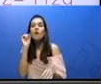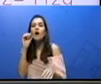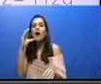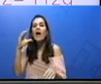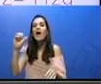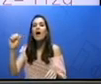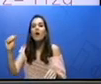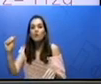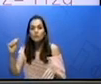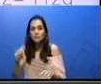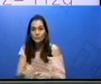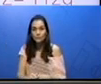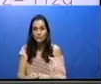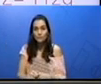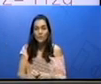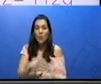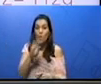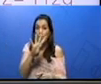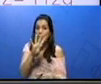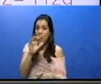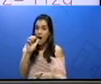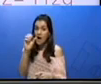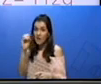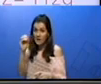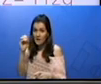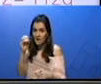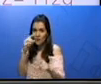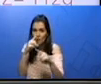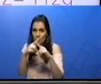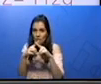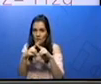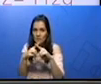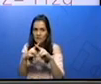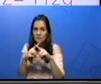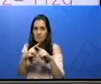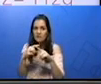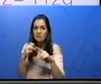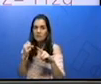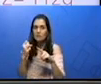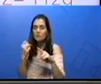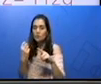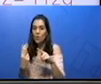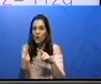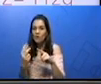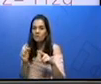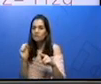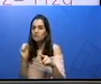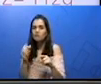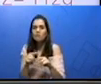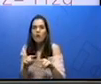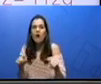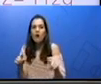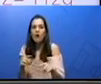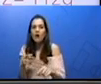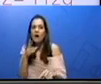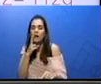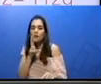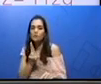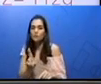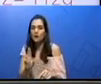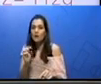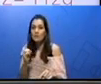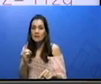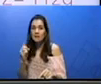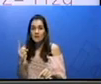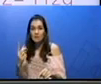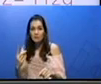reagente. 40 vezes 2, nós obtemos aqui a quantidade em gramas do cálcio. Como vocês podem observar,